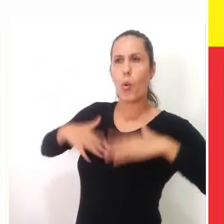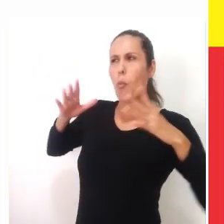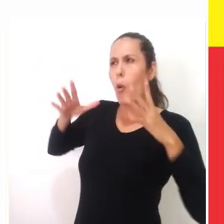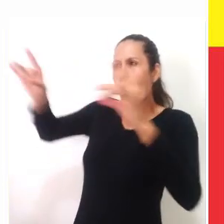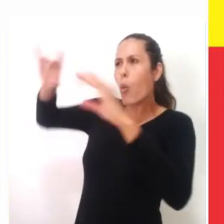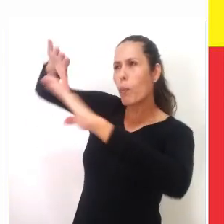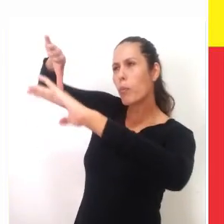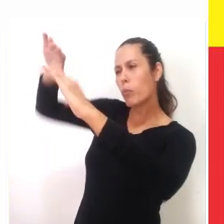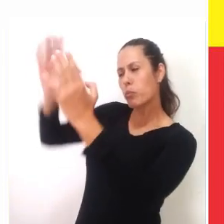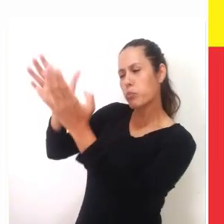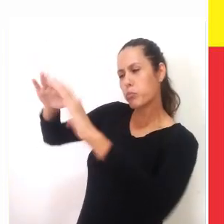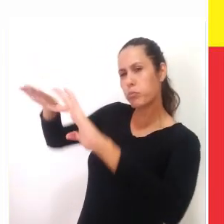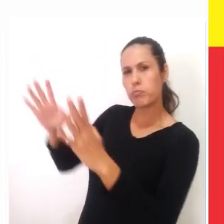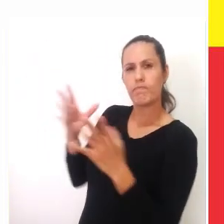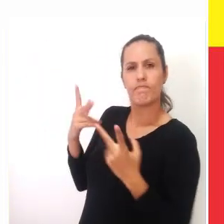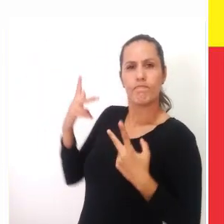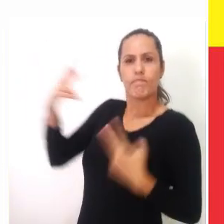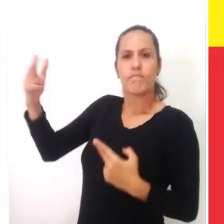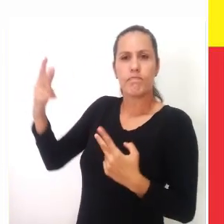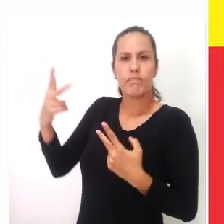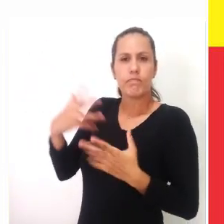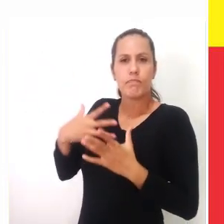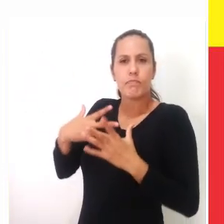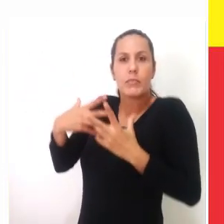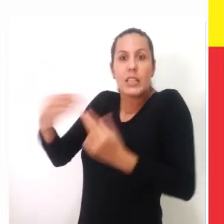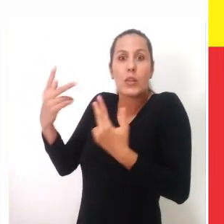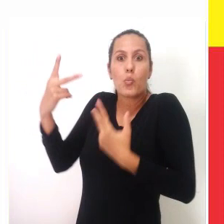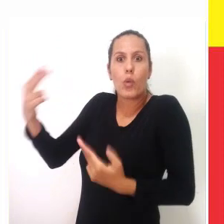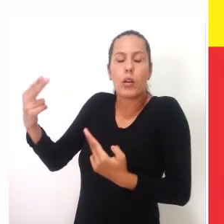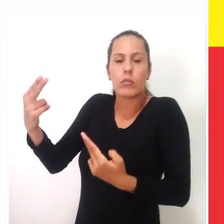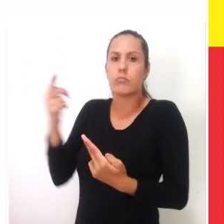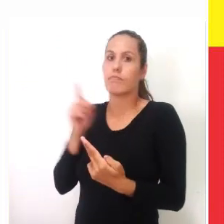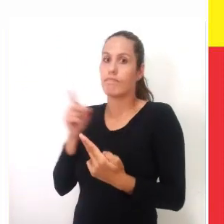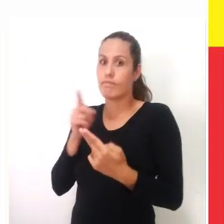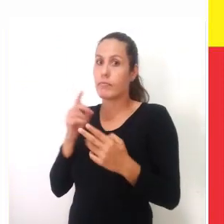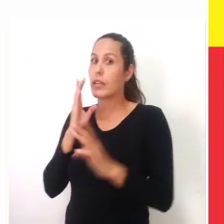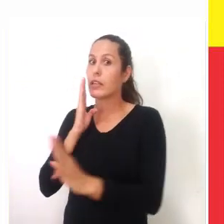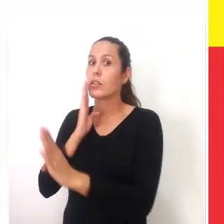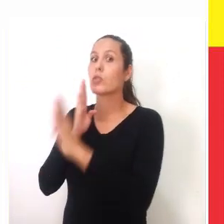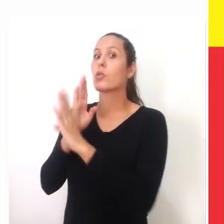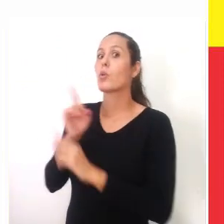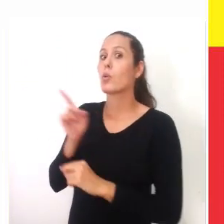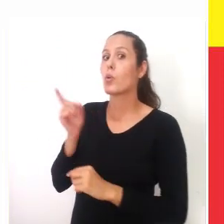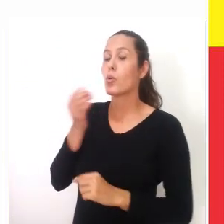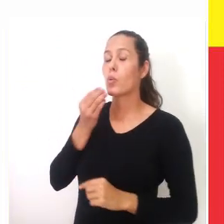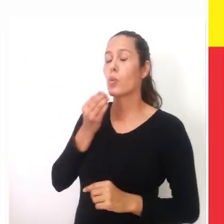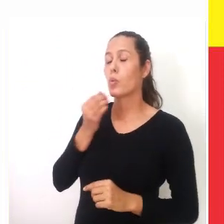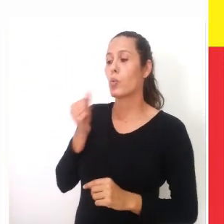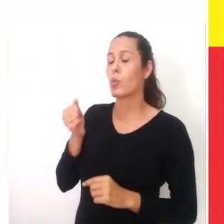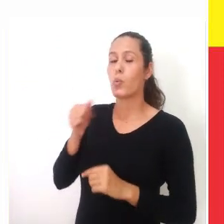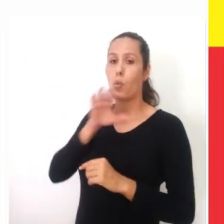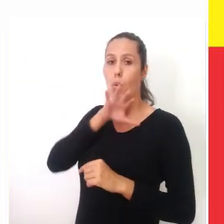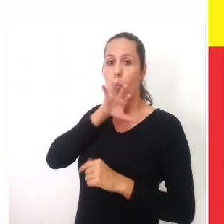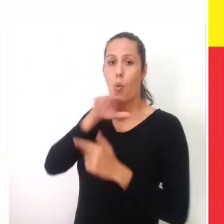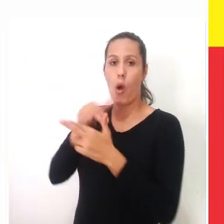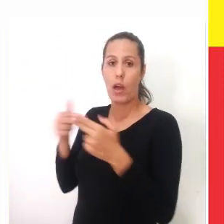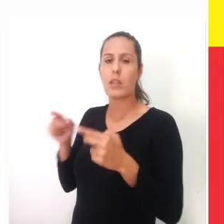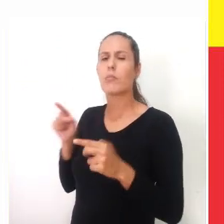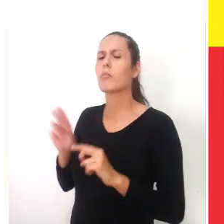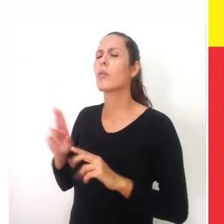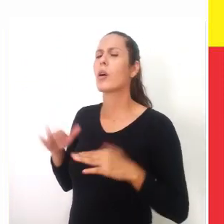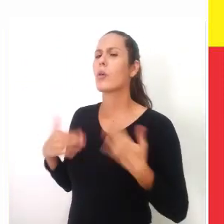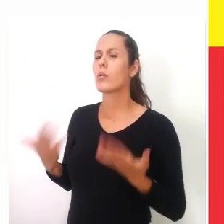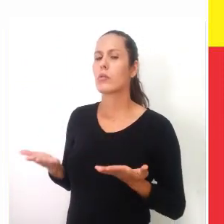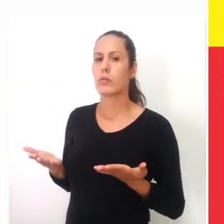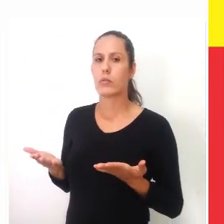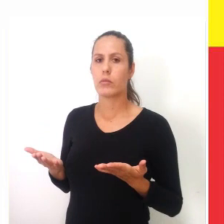direitinho. E aí os paleontólogos descobriram, além da moldagem, que este animal, o Archaeopteryx, ele nada